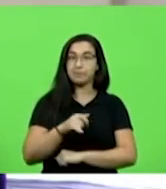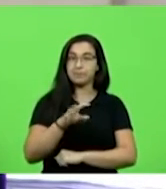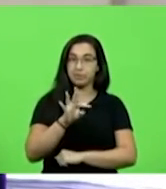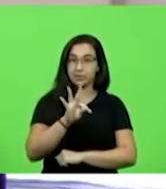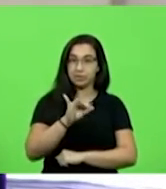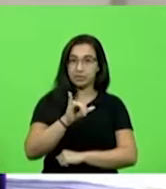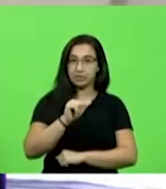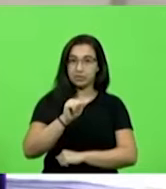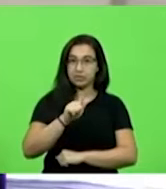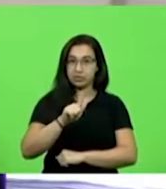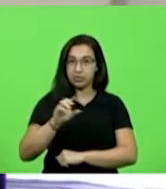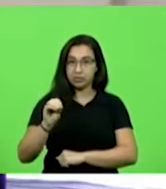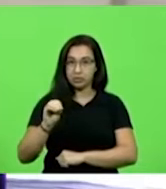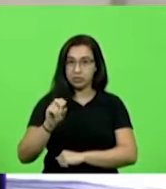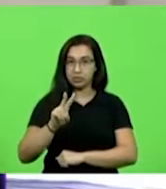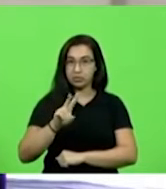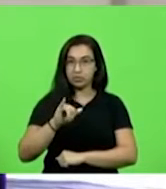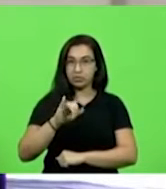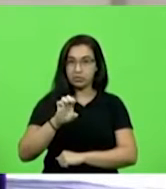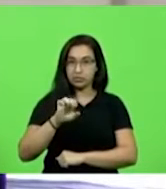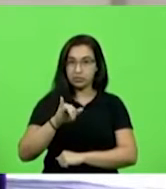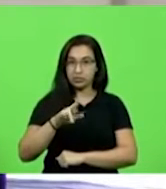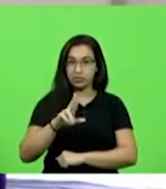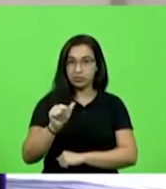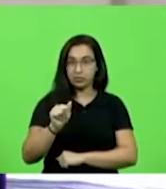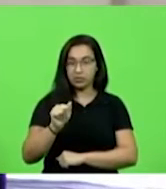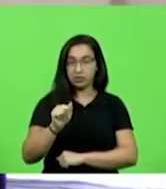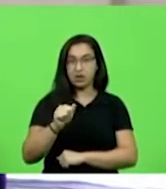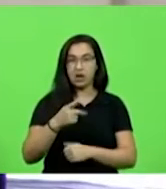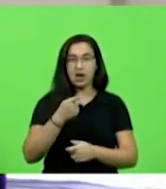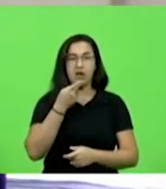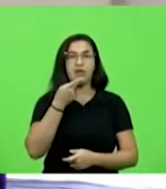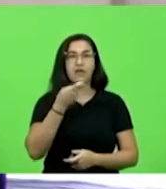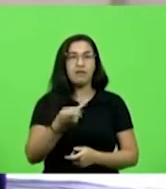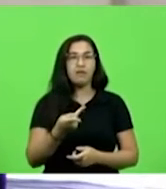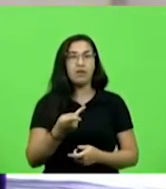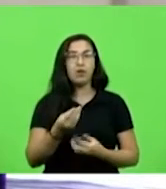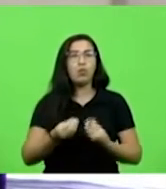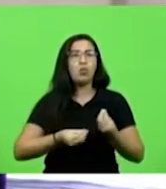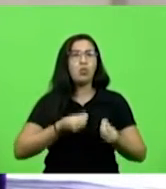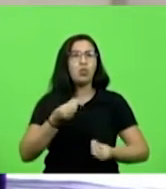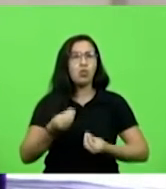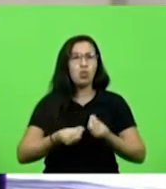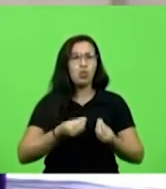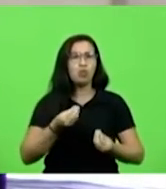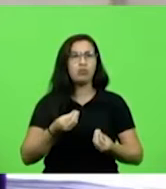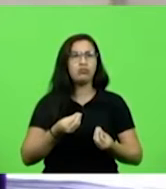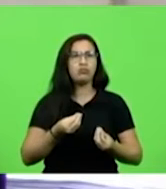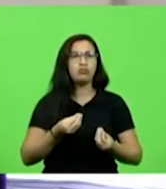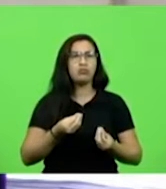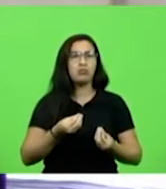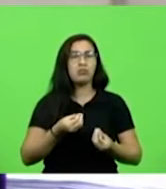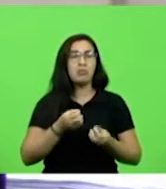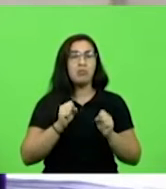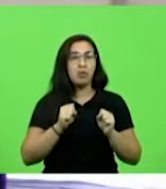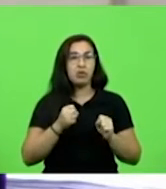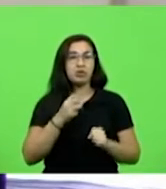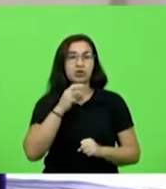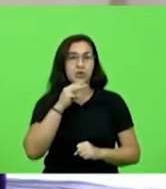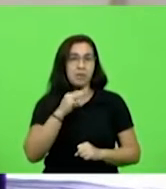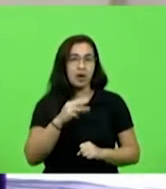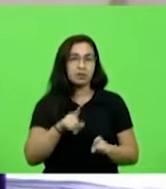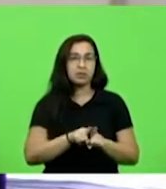Thiago Vieira, e ele nos deu uma projeção de que em março ou abril a obra